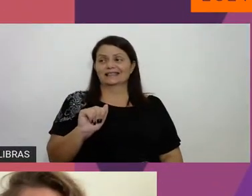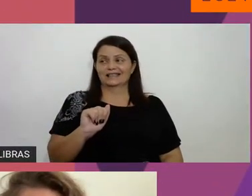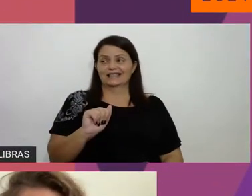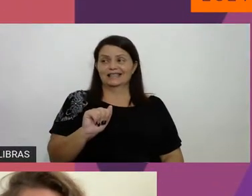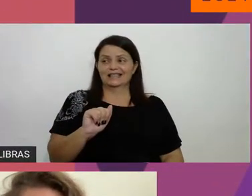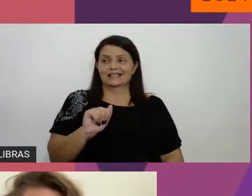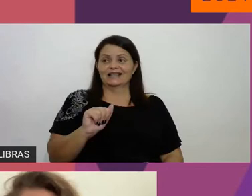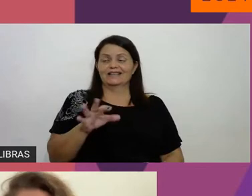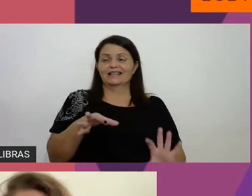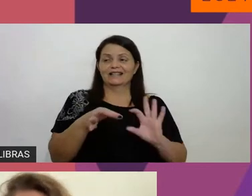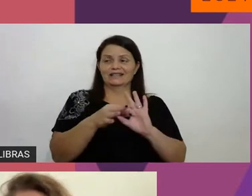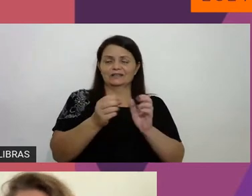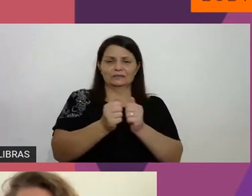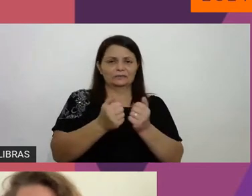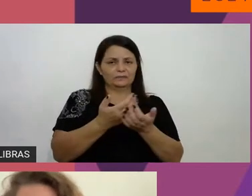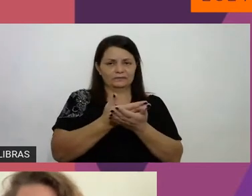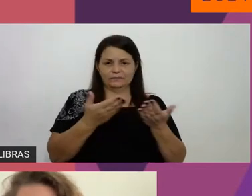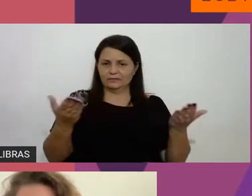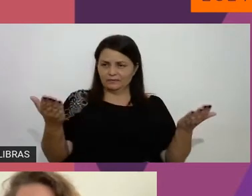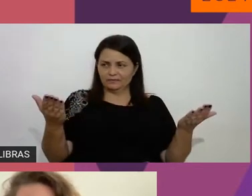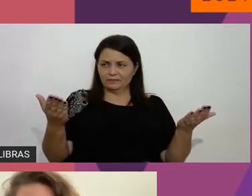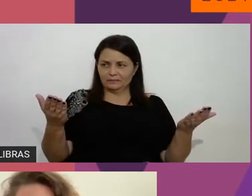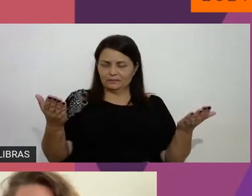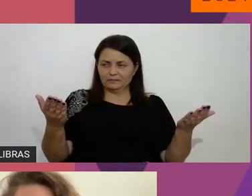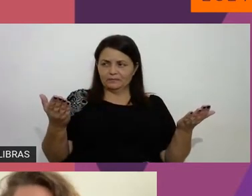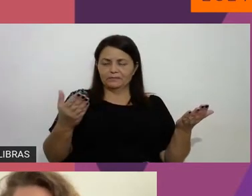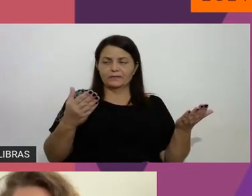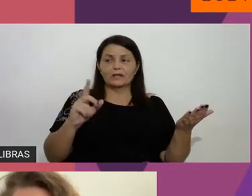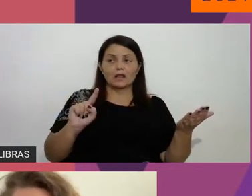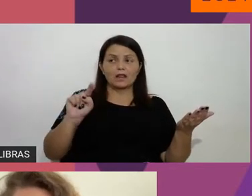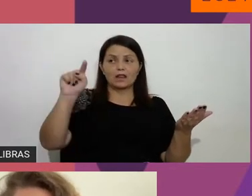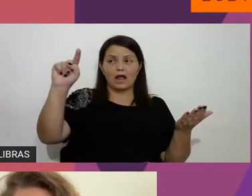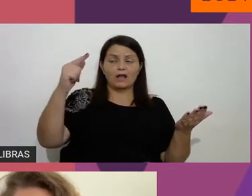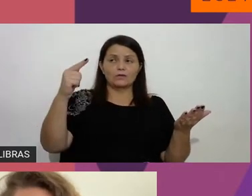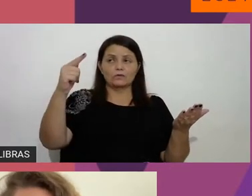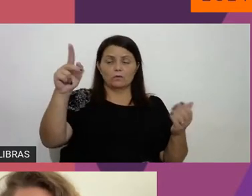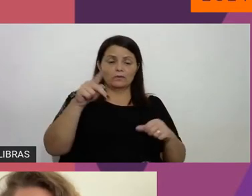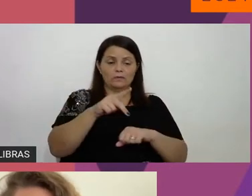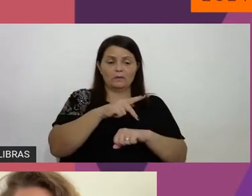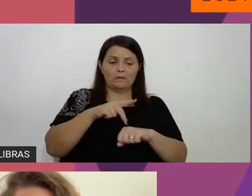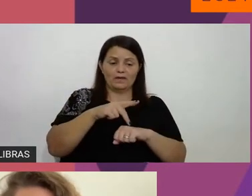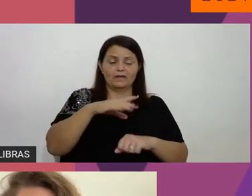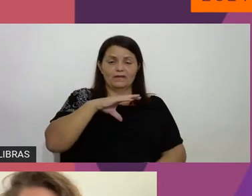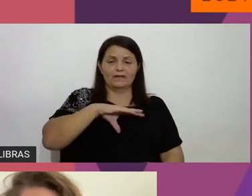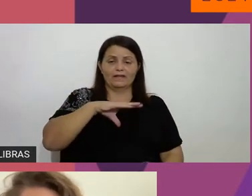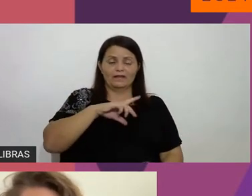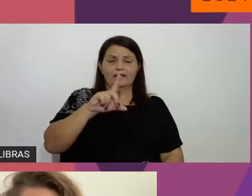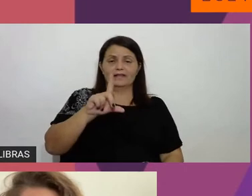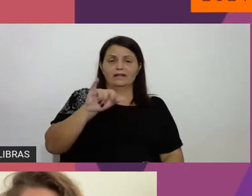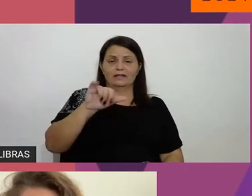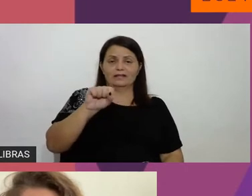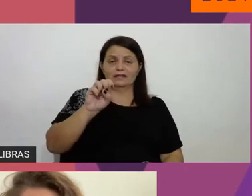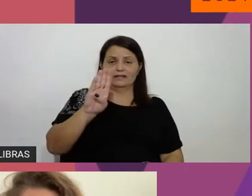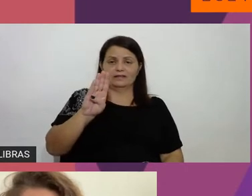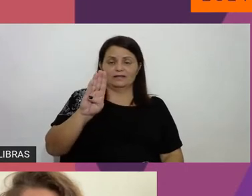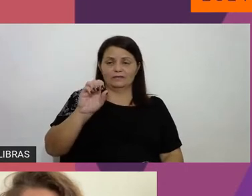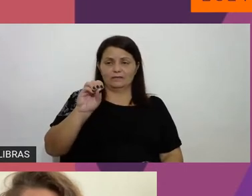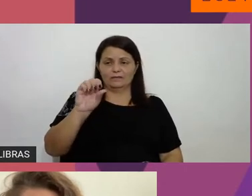vai se juntar vocês diretamente boa tarde boa noite